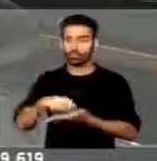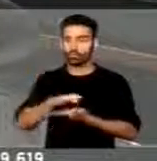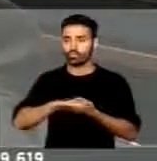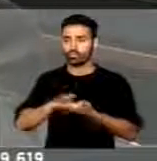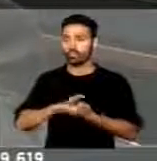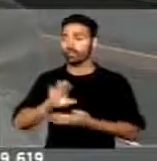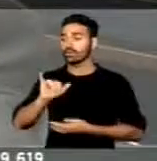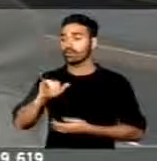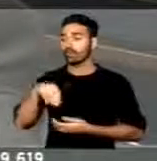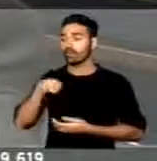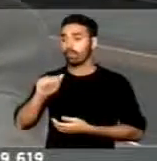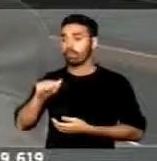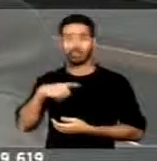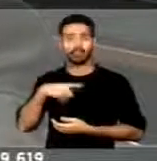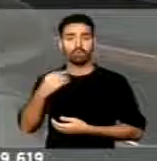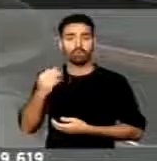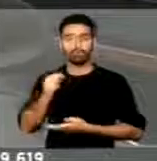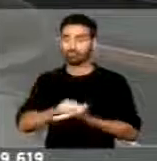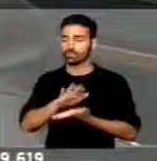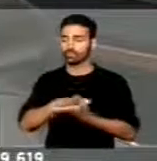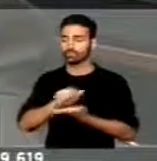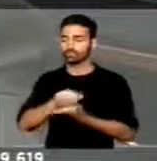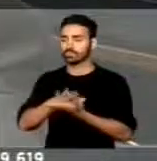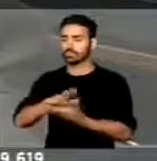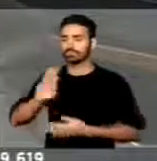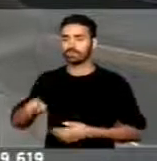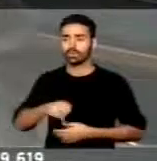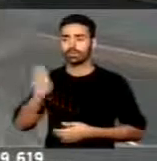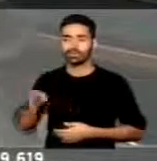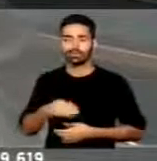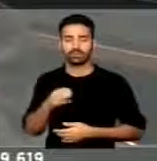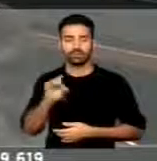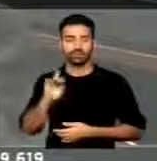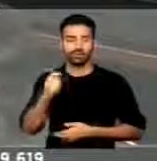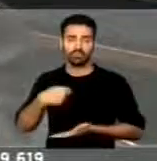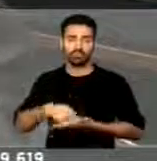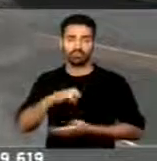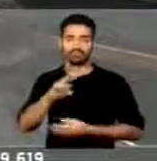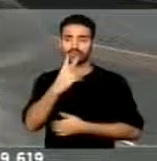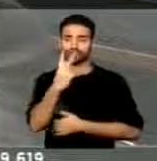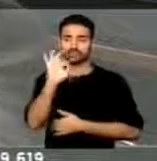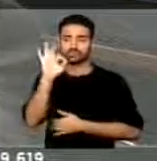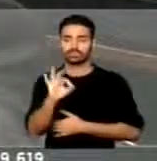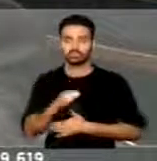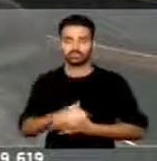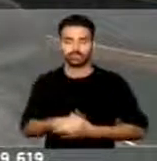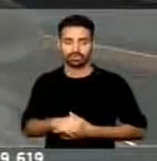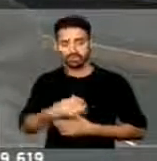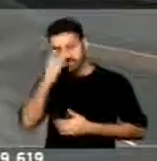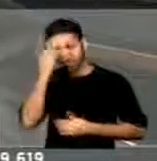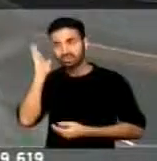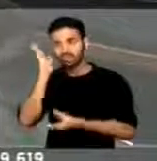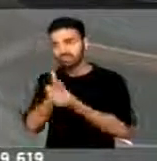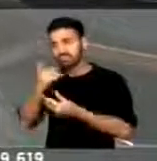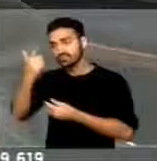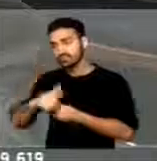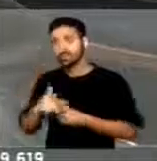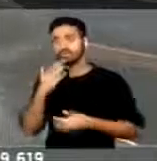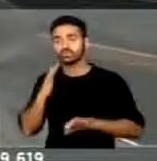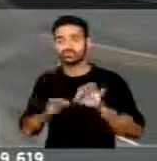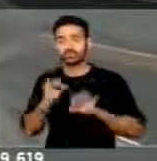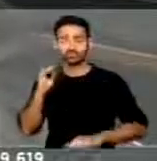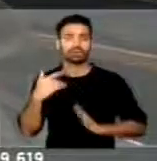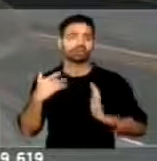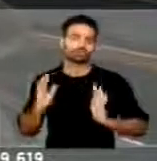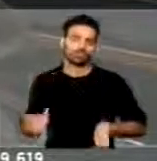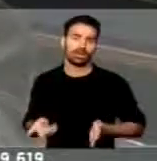aquelas multas do IBAMA, bilionárias, milionárias, só 2% são pagas. O pessoal recorre ao Poder Judiciário, eu até apresentei